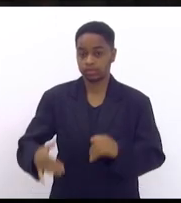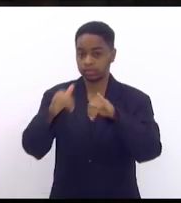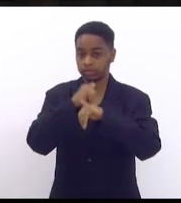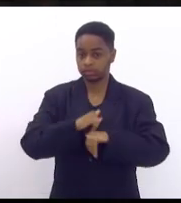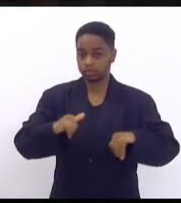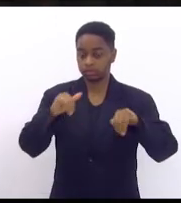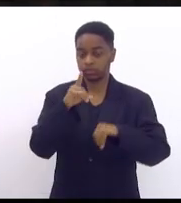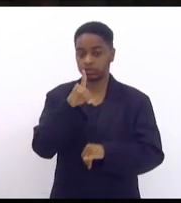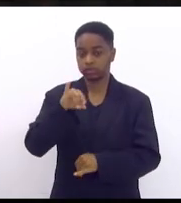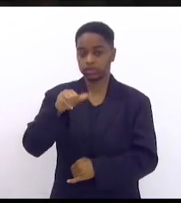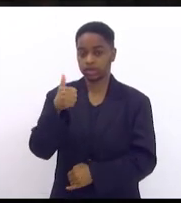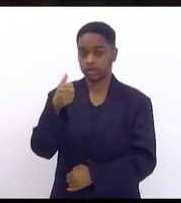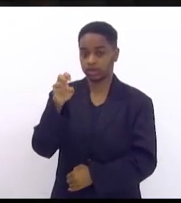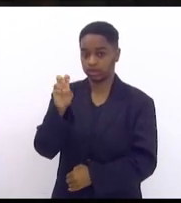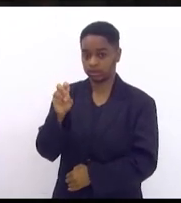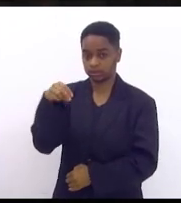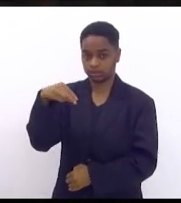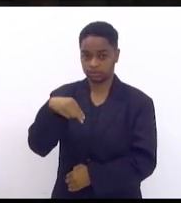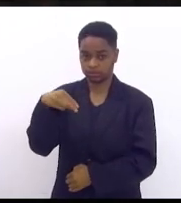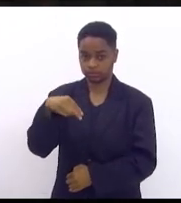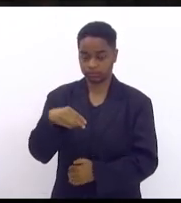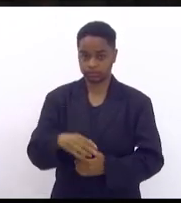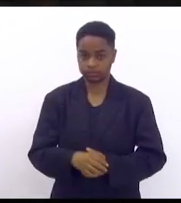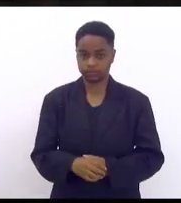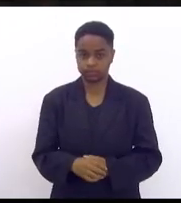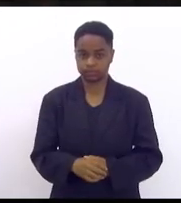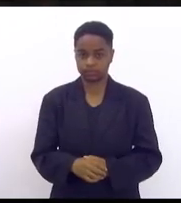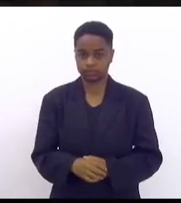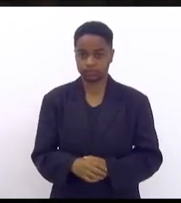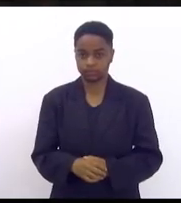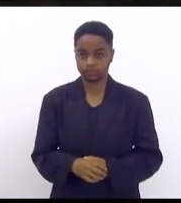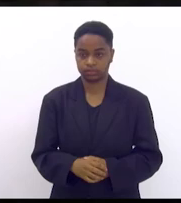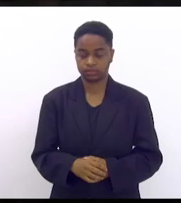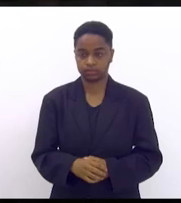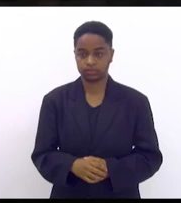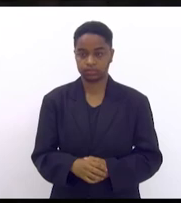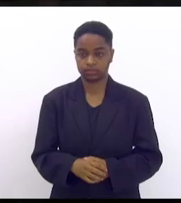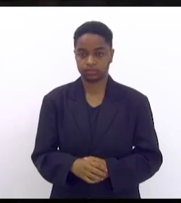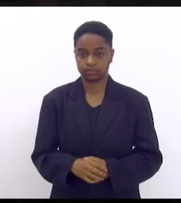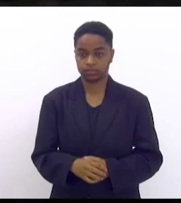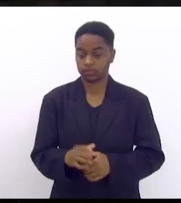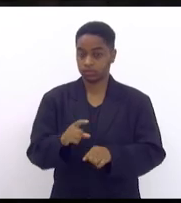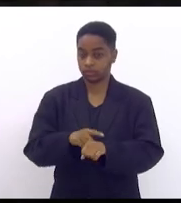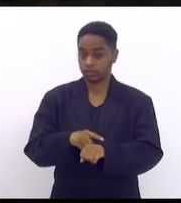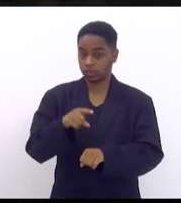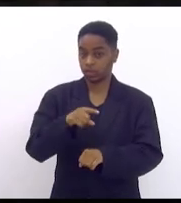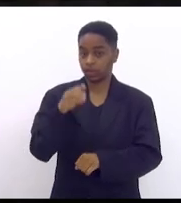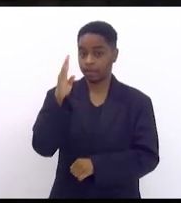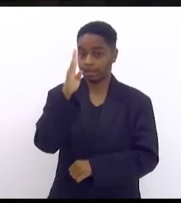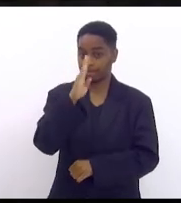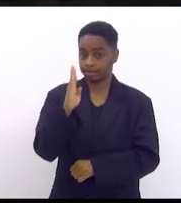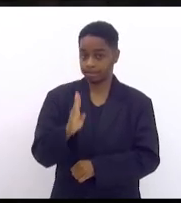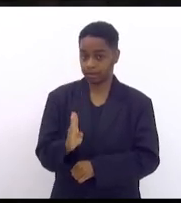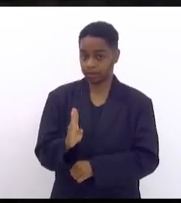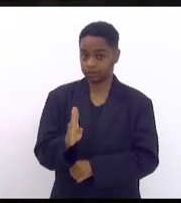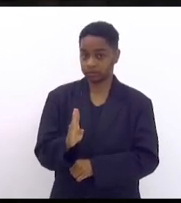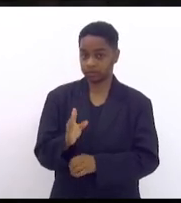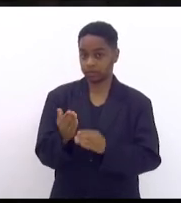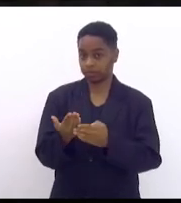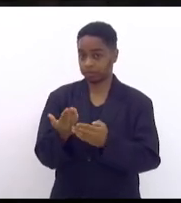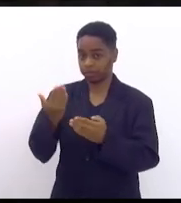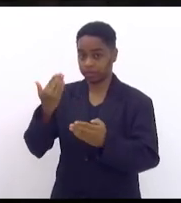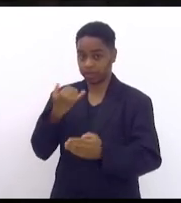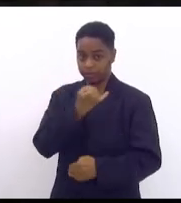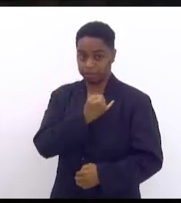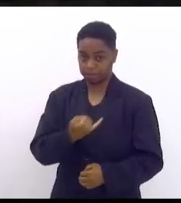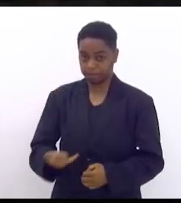proclamada em 15 de novembro, quando o Brasil deixa de ser